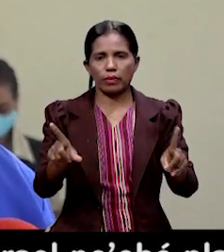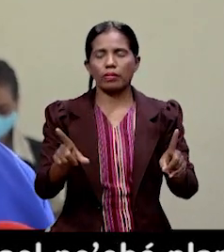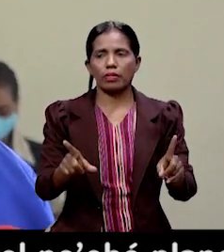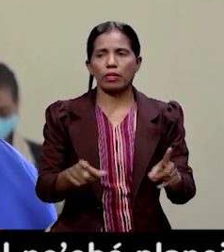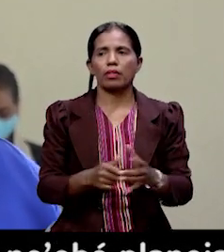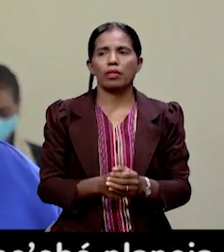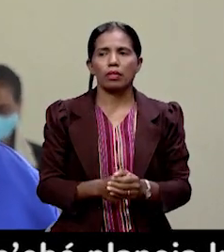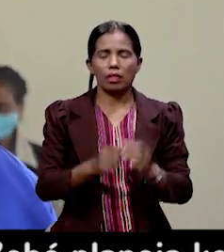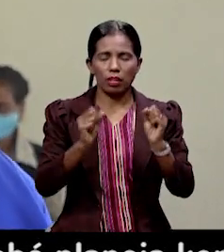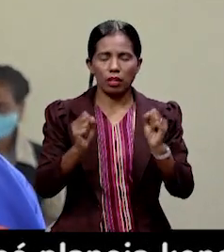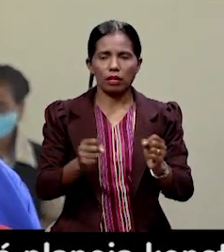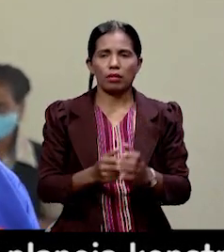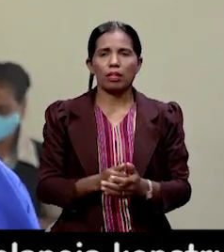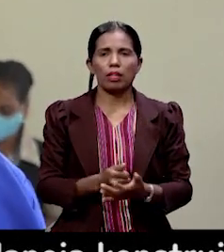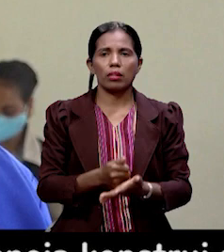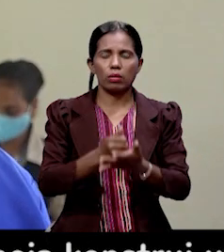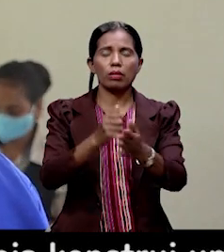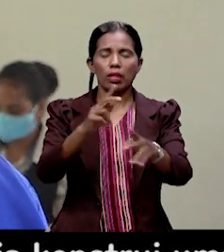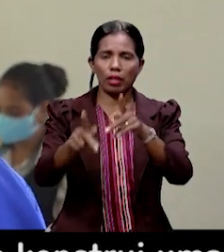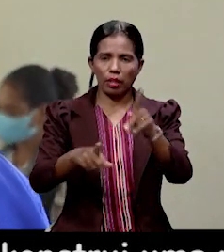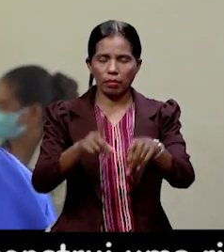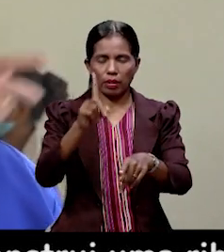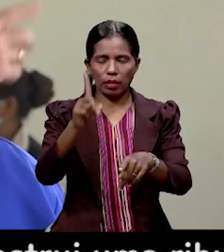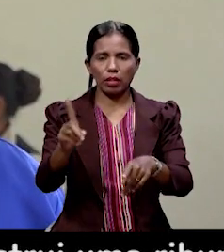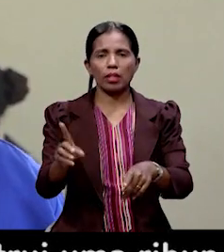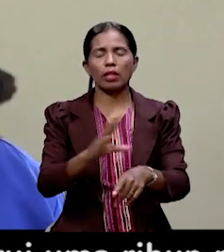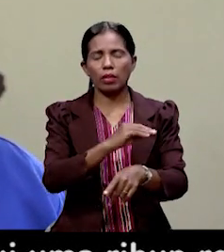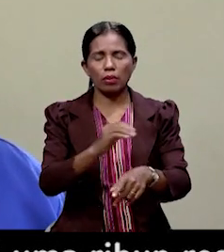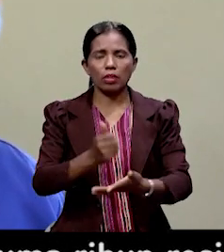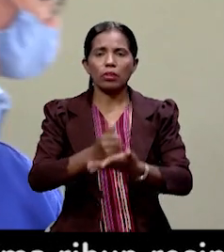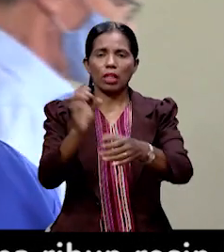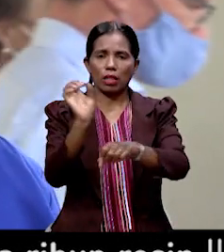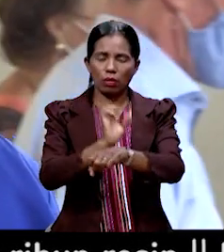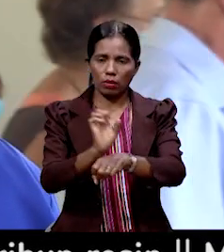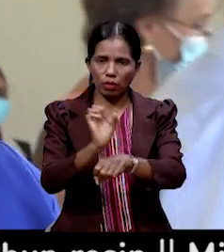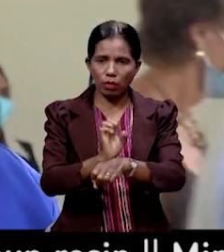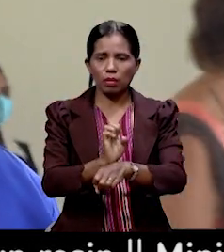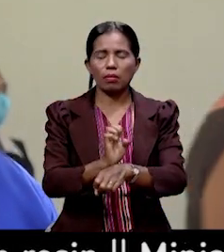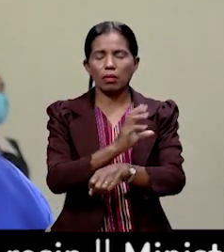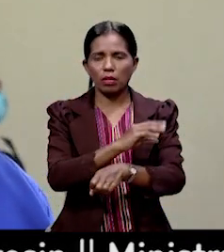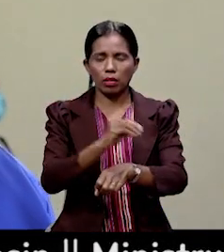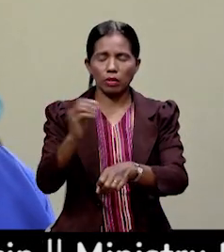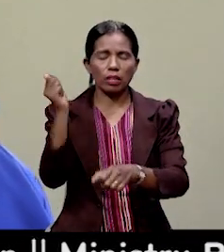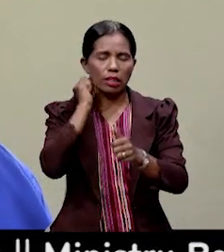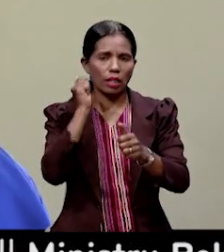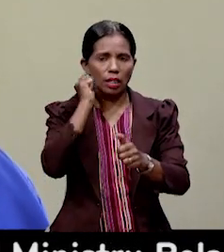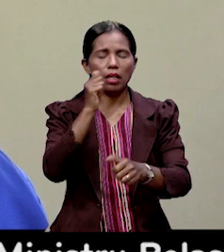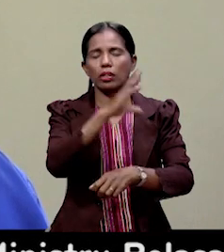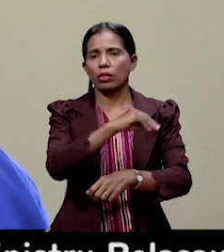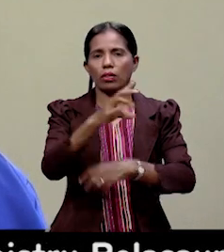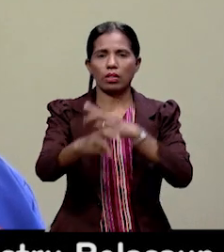novo equilíbrio, né? Equilíbrio bom econômico via Sudeste Asiático, via Ásia e mundo.